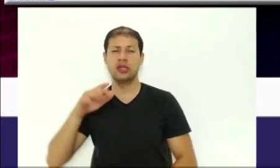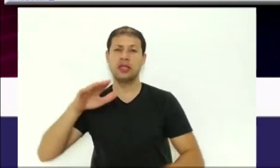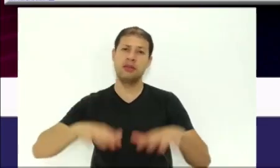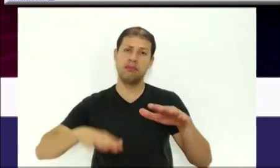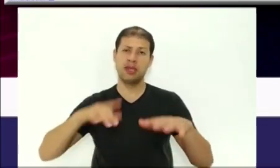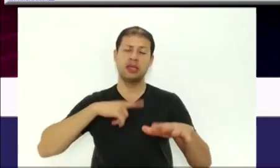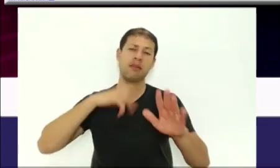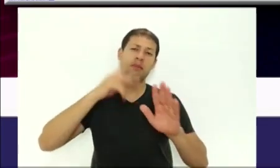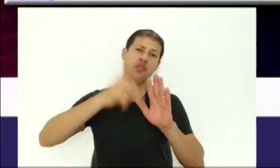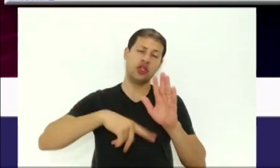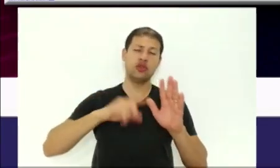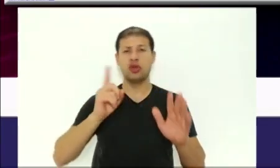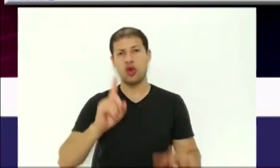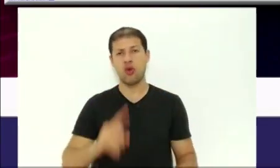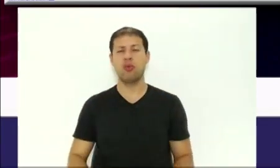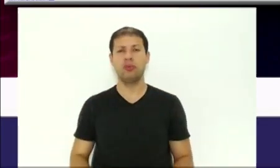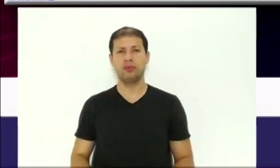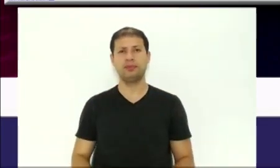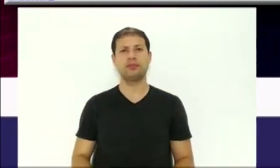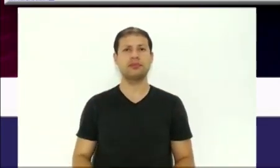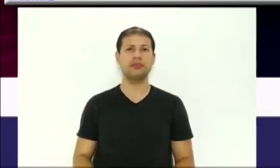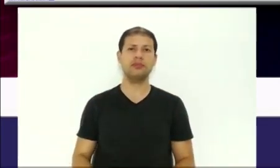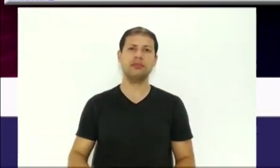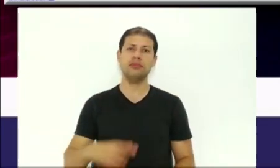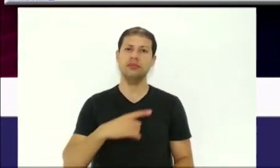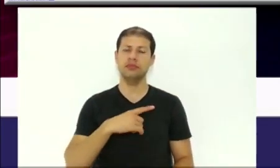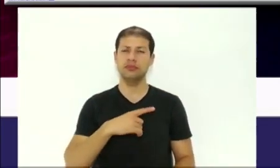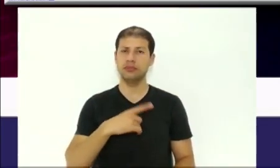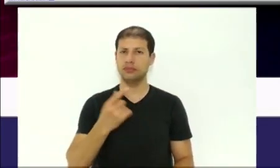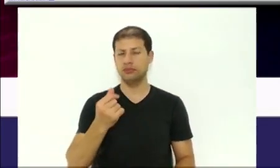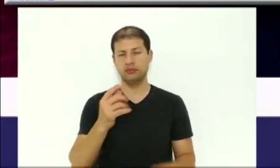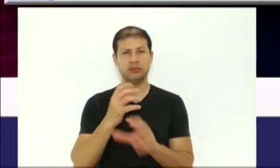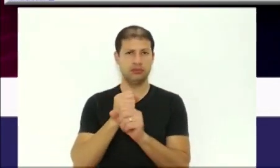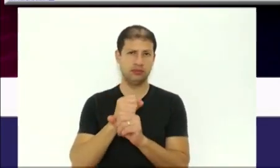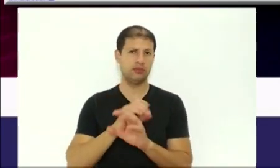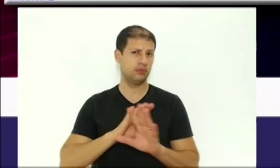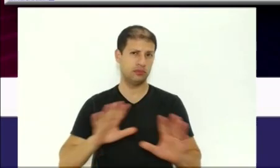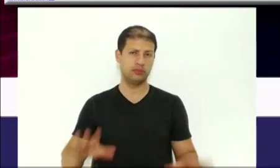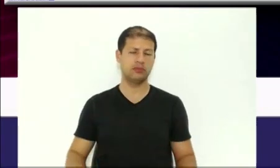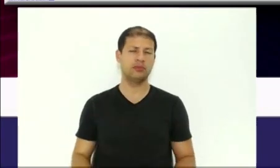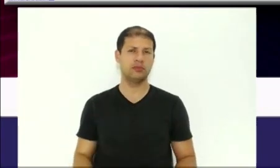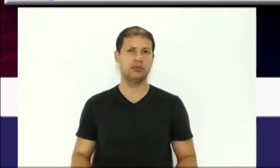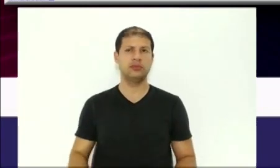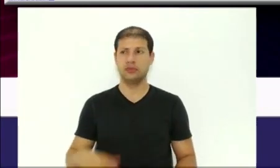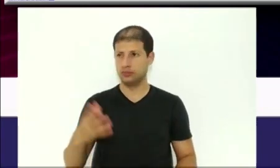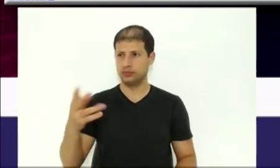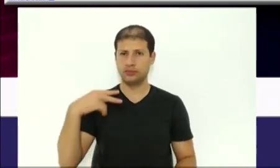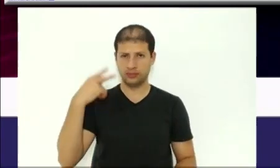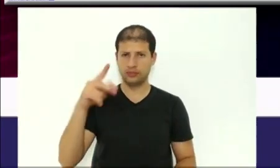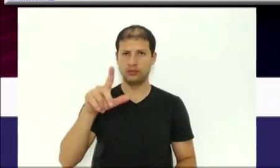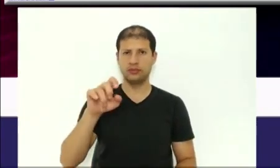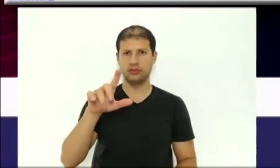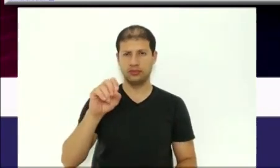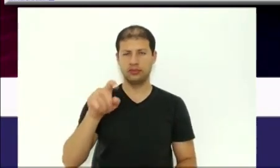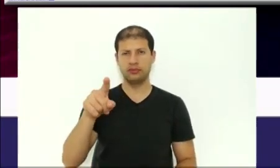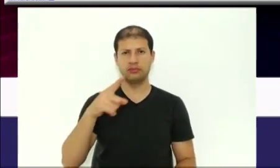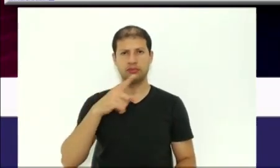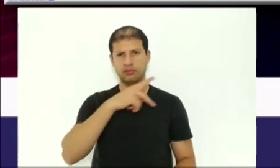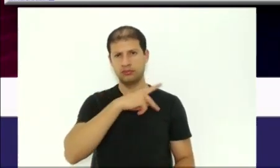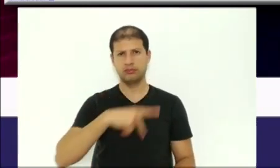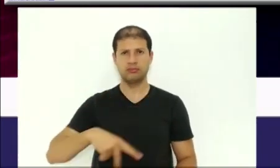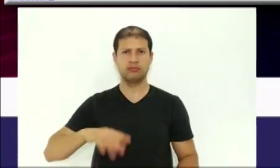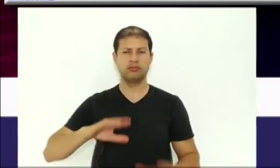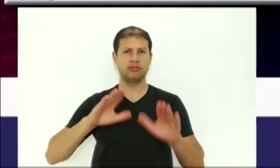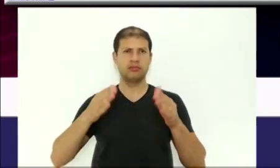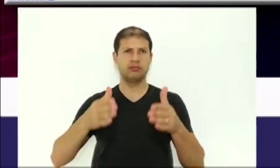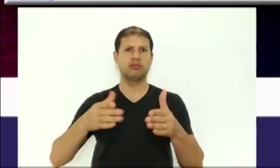projetos. Ele tem um valor orçado, né? Inclusive, né, vereador Lelo, o senhor como presidente da Câmara, o senhor